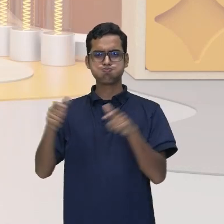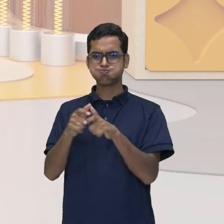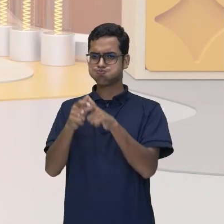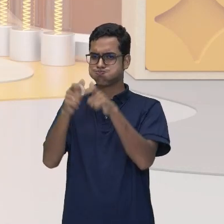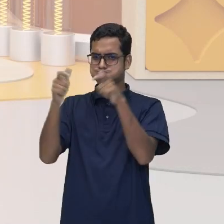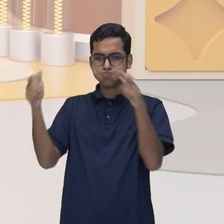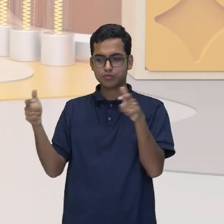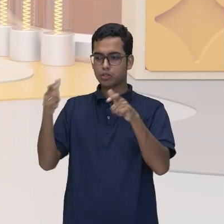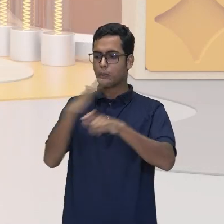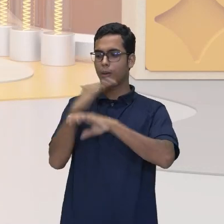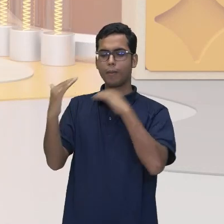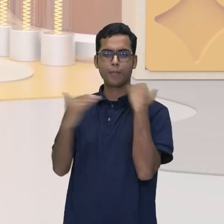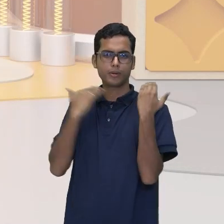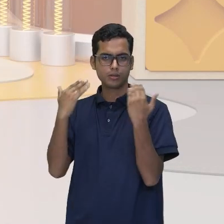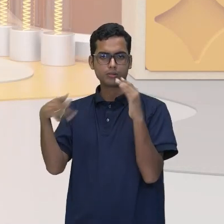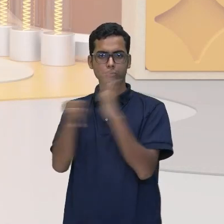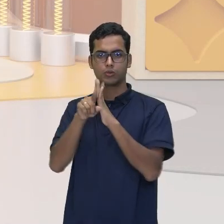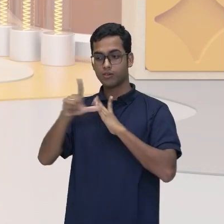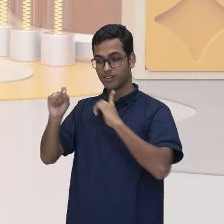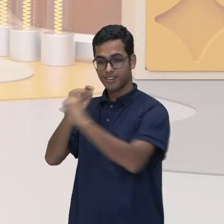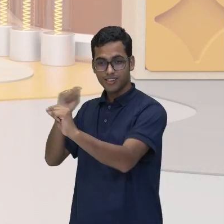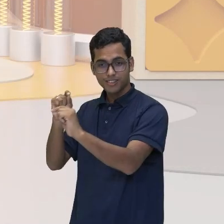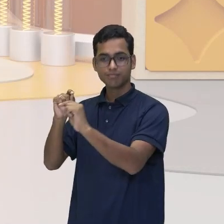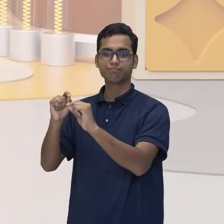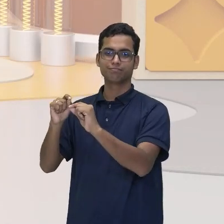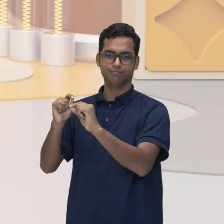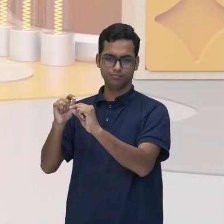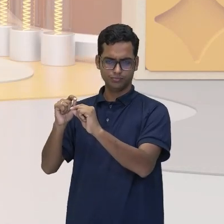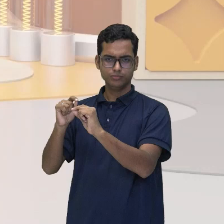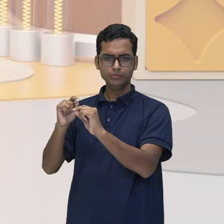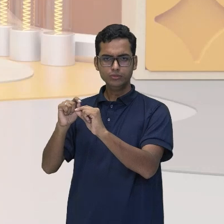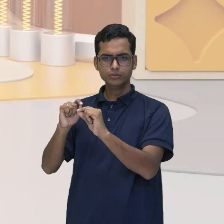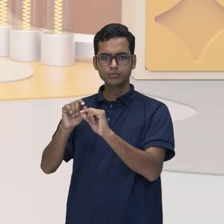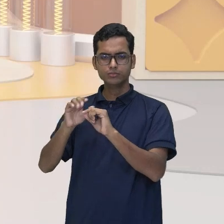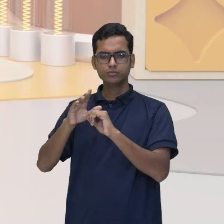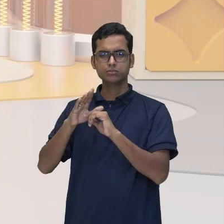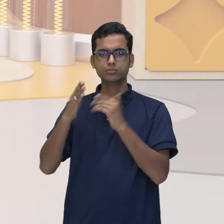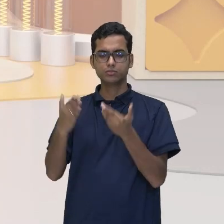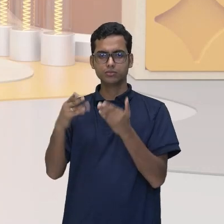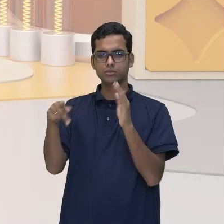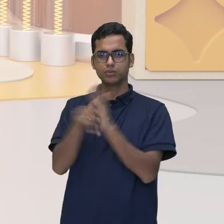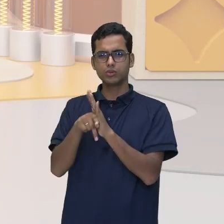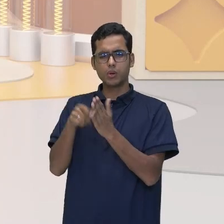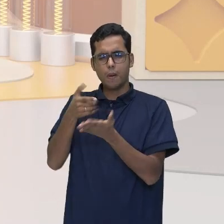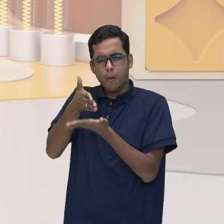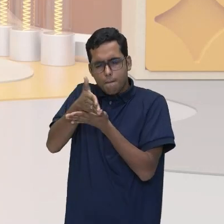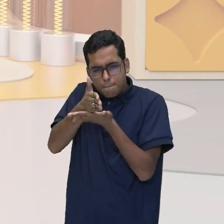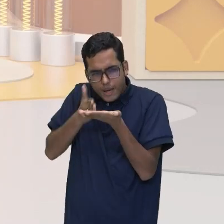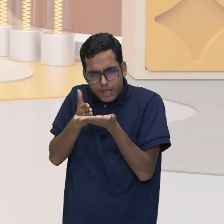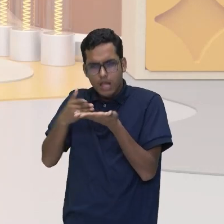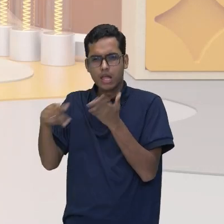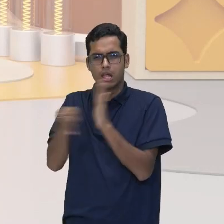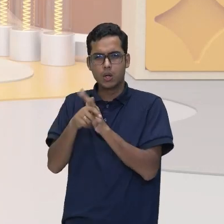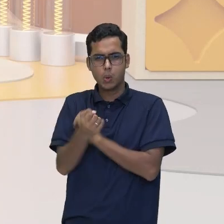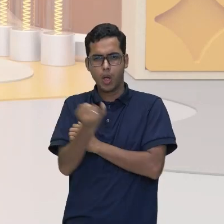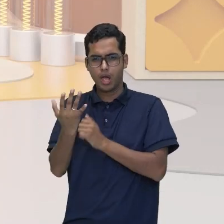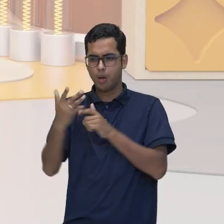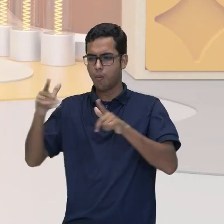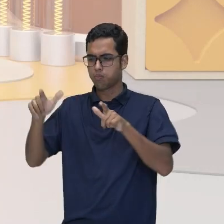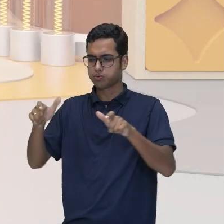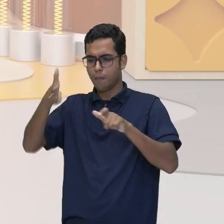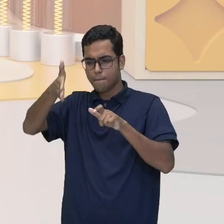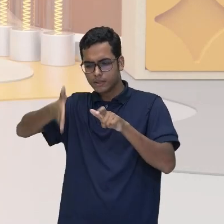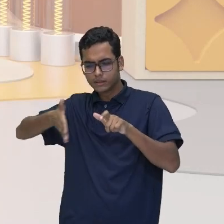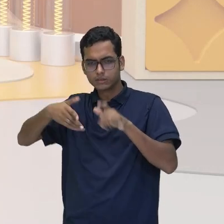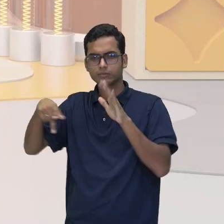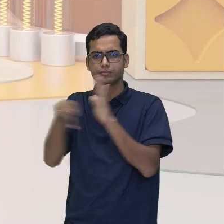uma fuga, essa fuga foi desastrosa e metade da força de Cortés foi morta durante essa ação, conhecida